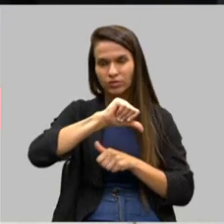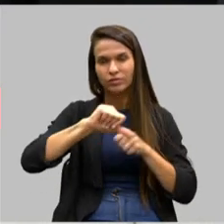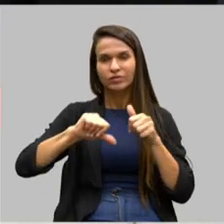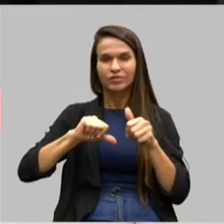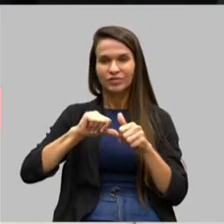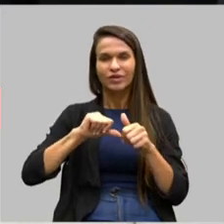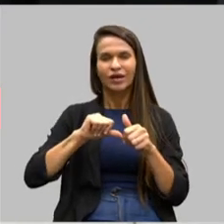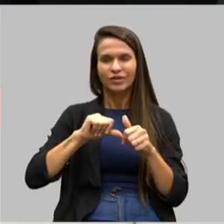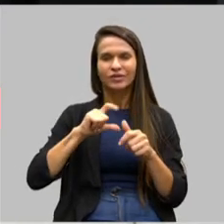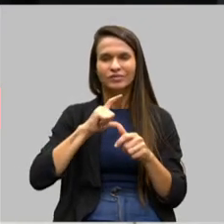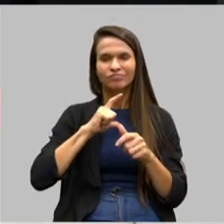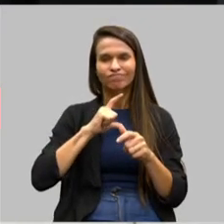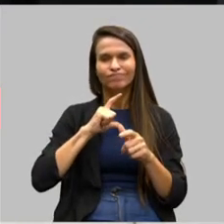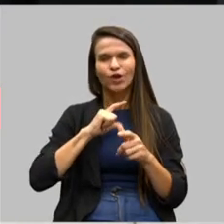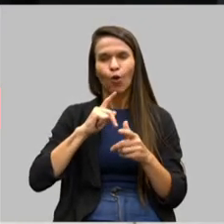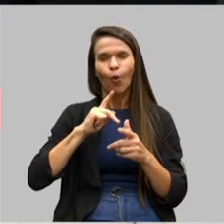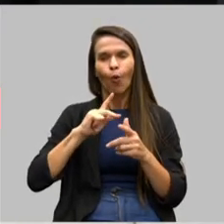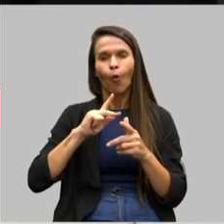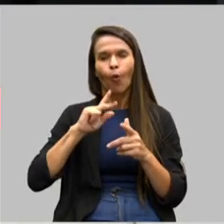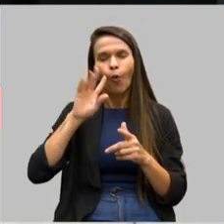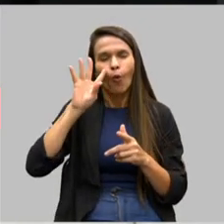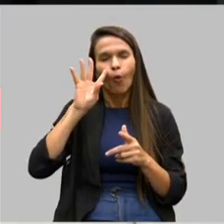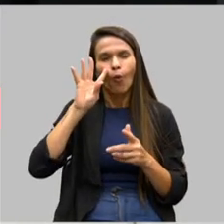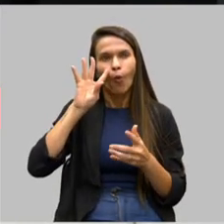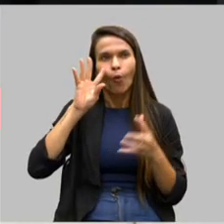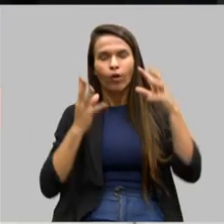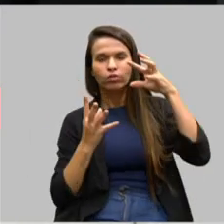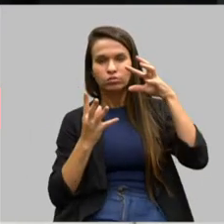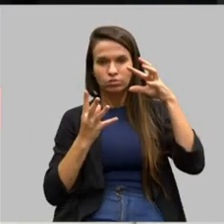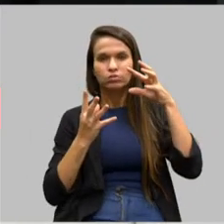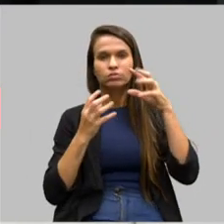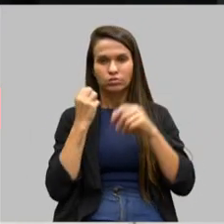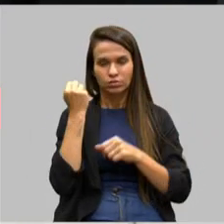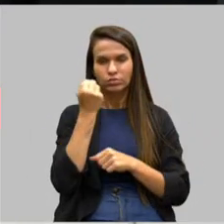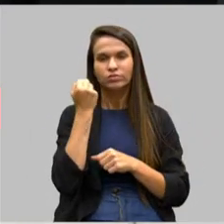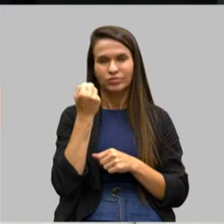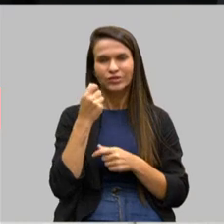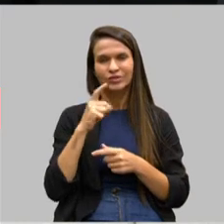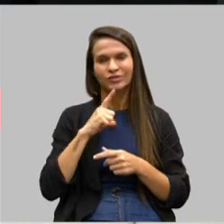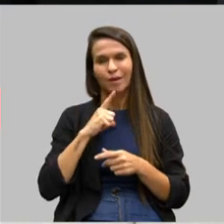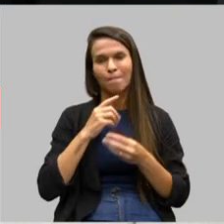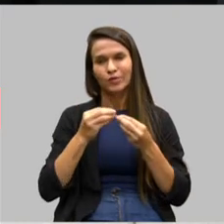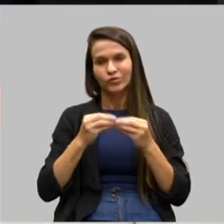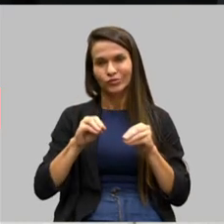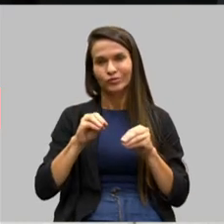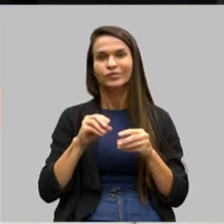eventos extremos. E estes são os mais danosos para a sociedade.